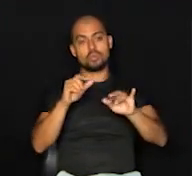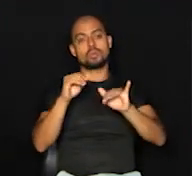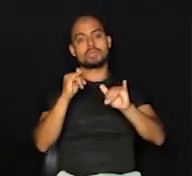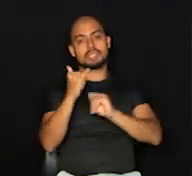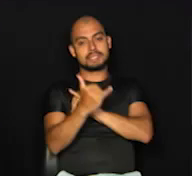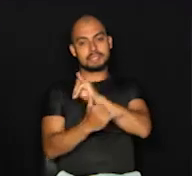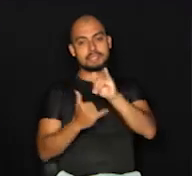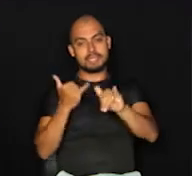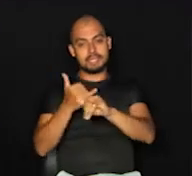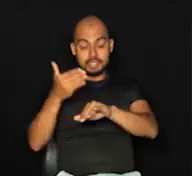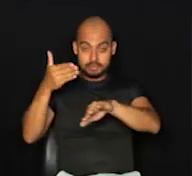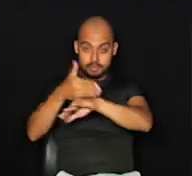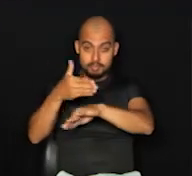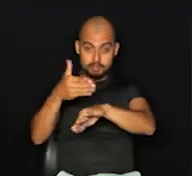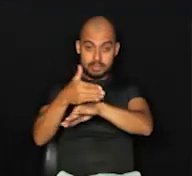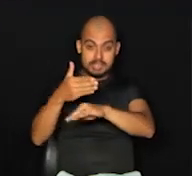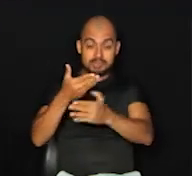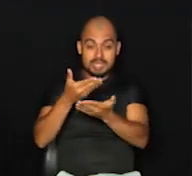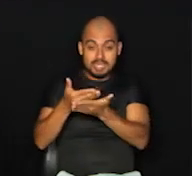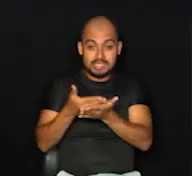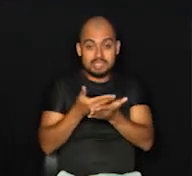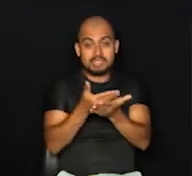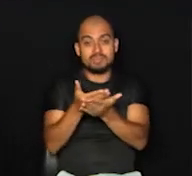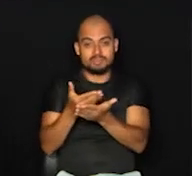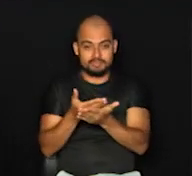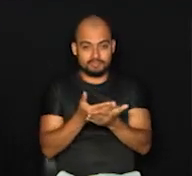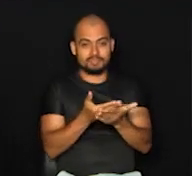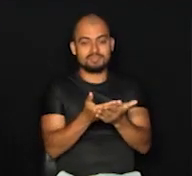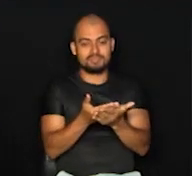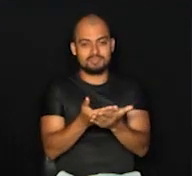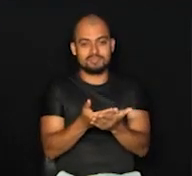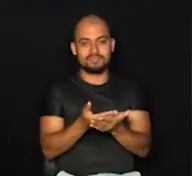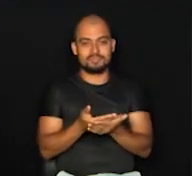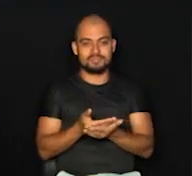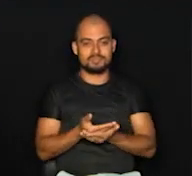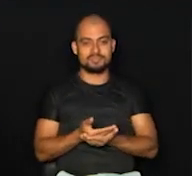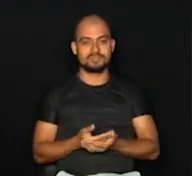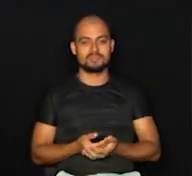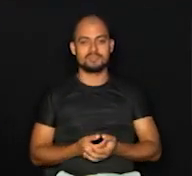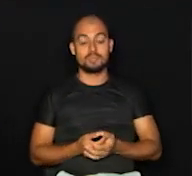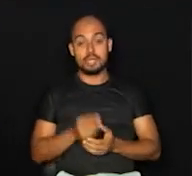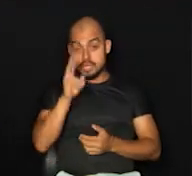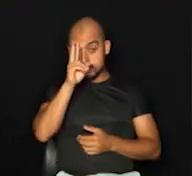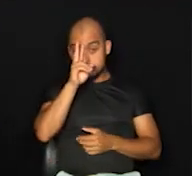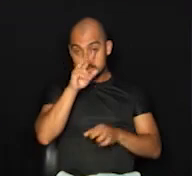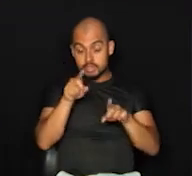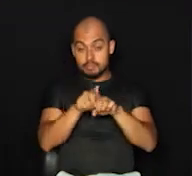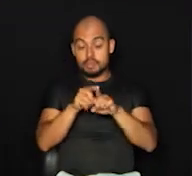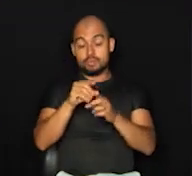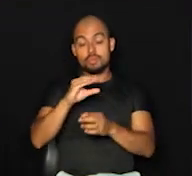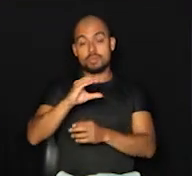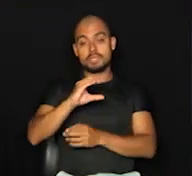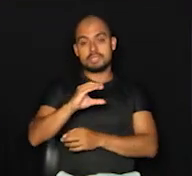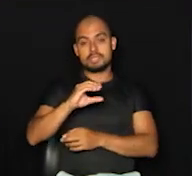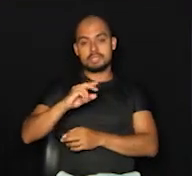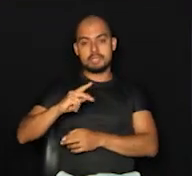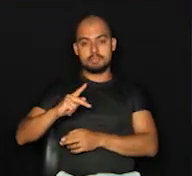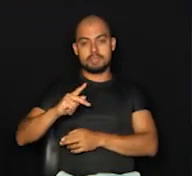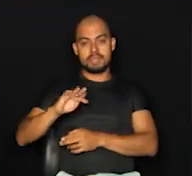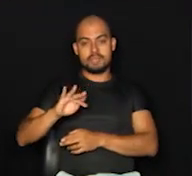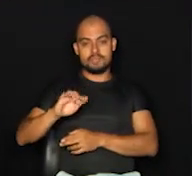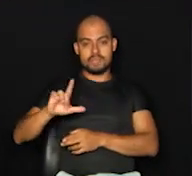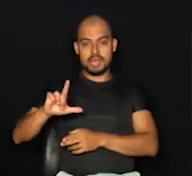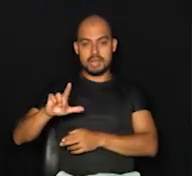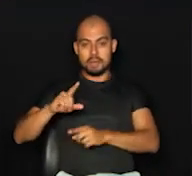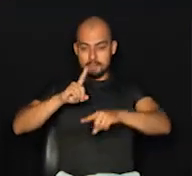poder participar por meio dos recursos próprios para essas aulas remotas. Lembrando que a CPFL não vai dar esse material,